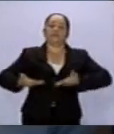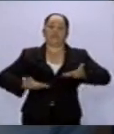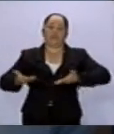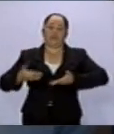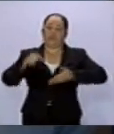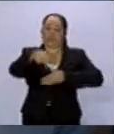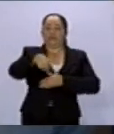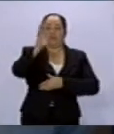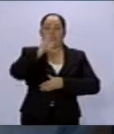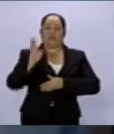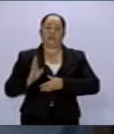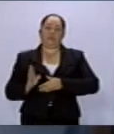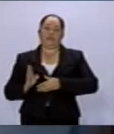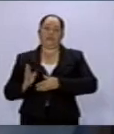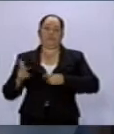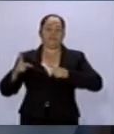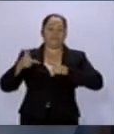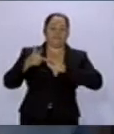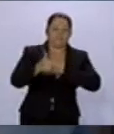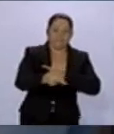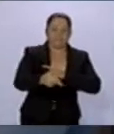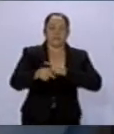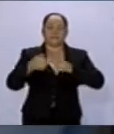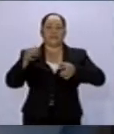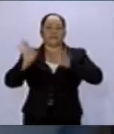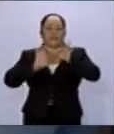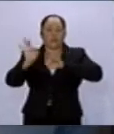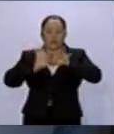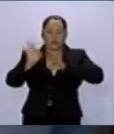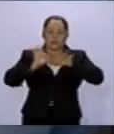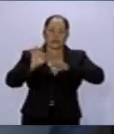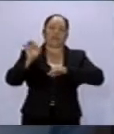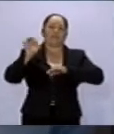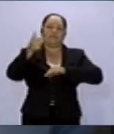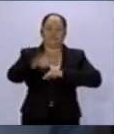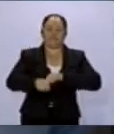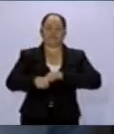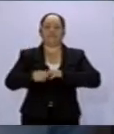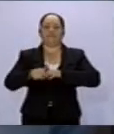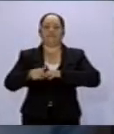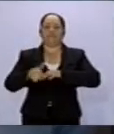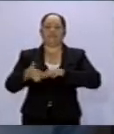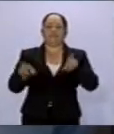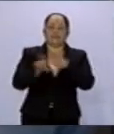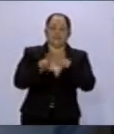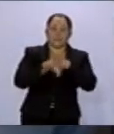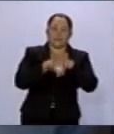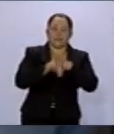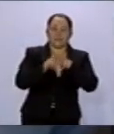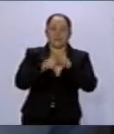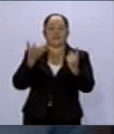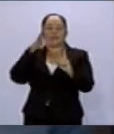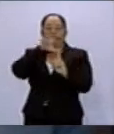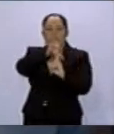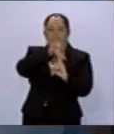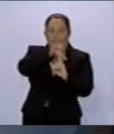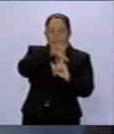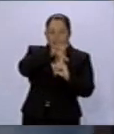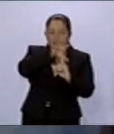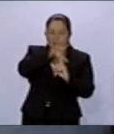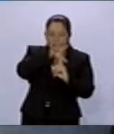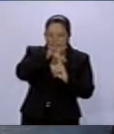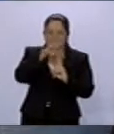de intervir no mercado em que a sua mão do mercado por si só invisível não tinha condições de